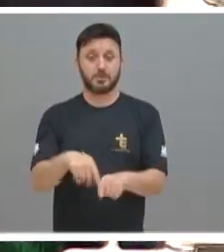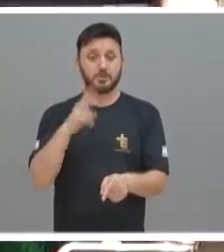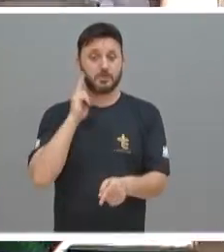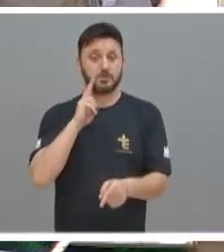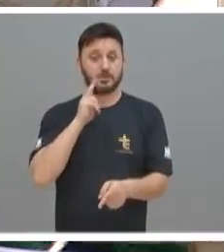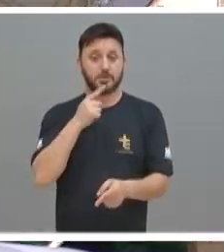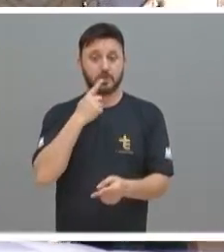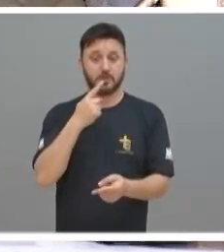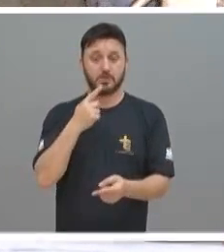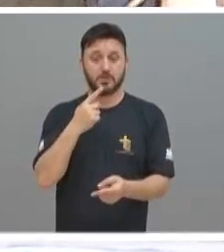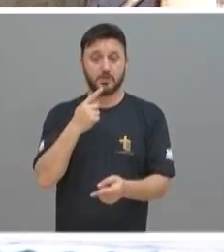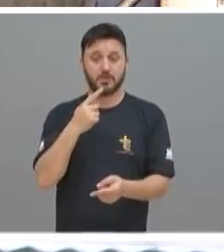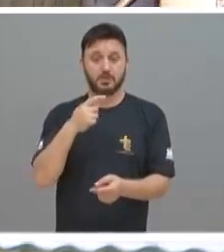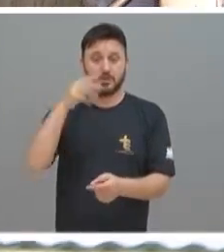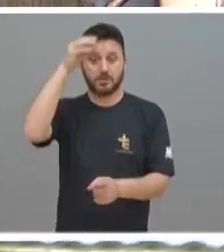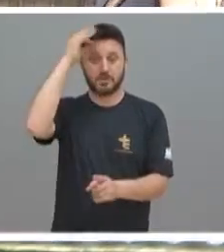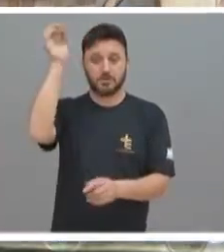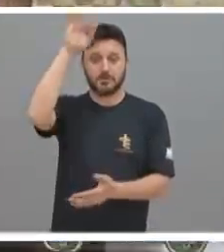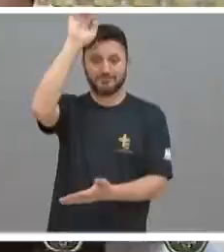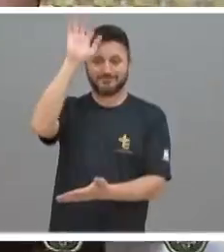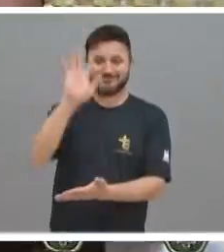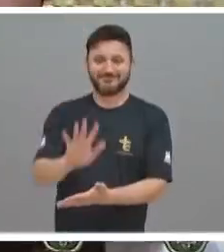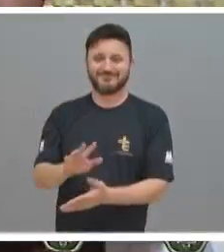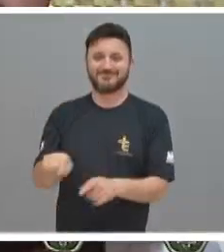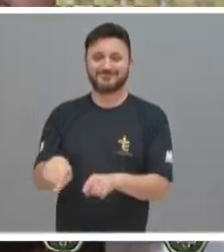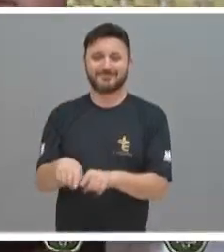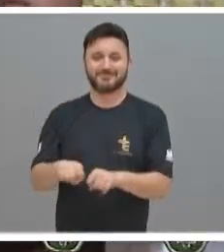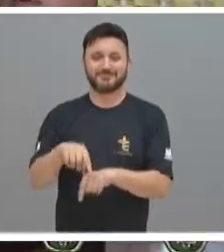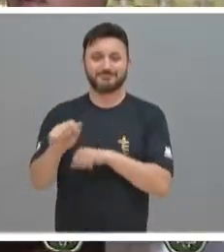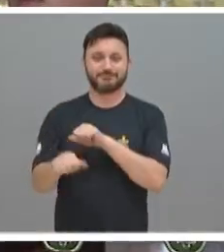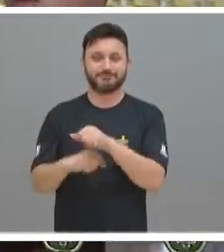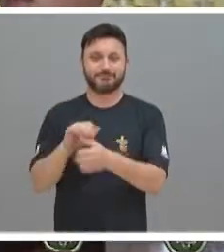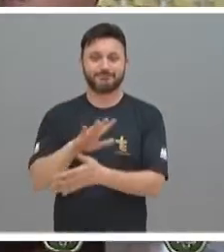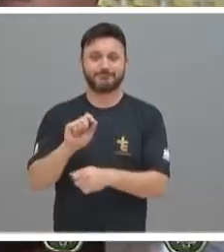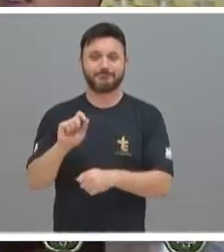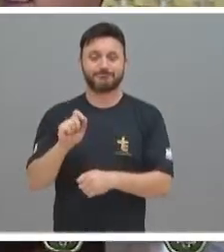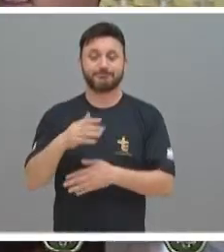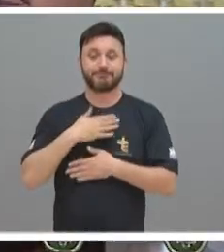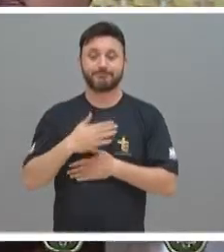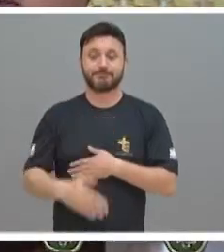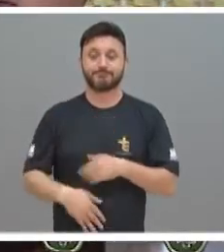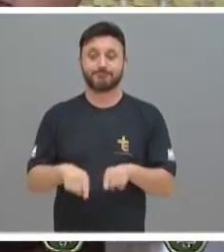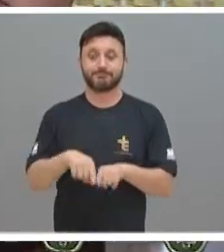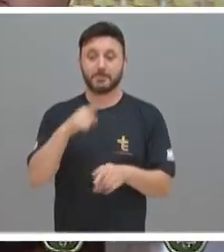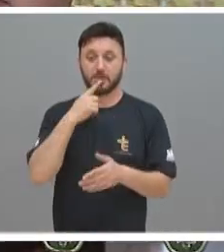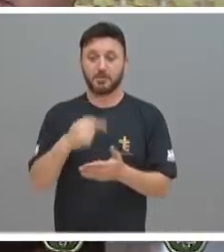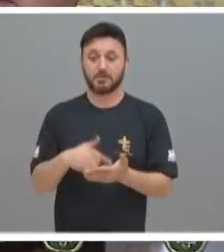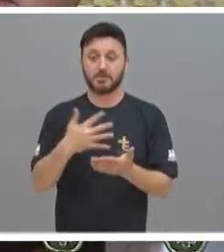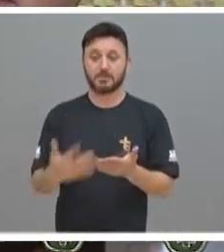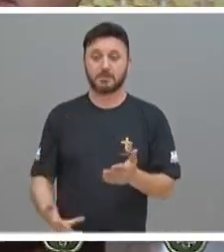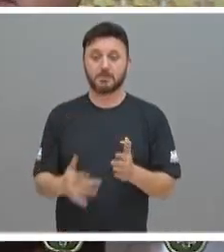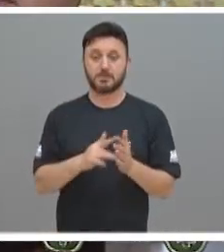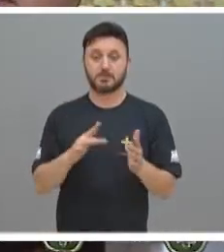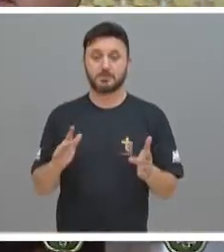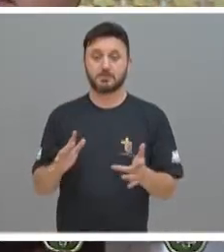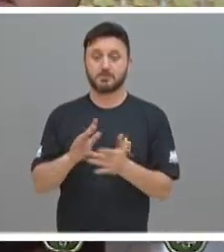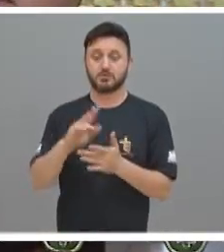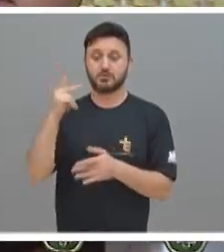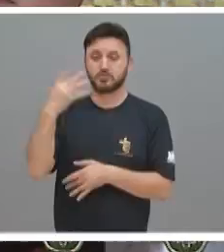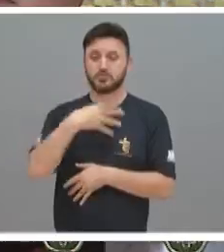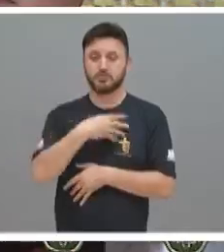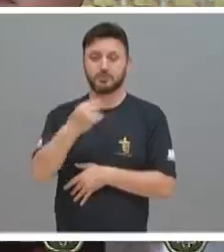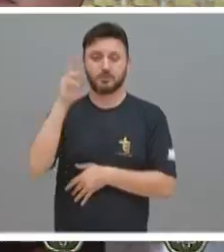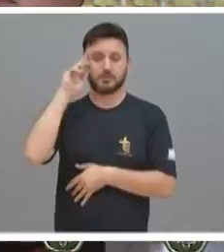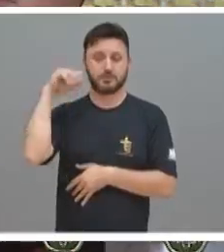oferendas, derramando sobre elas o vosso Espírito, a fim de que se tornem para nós o corpo, o sangue de